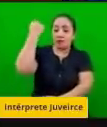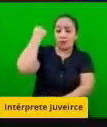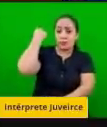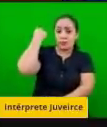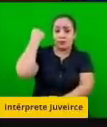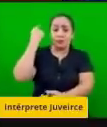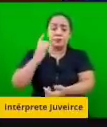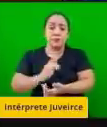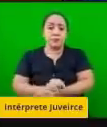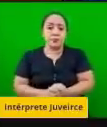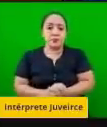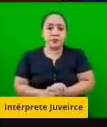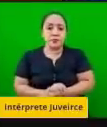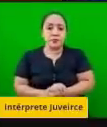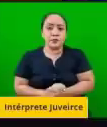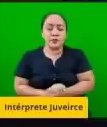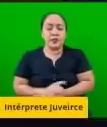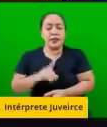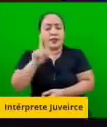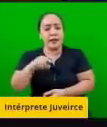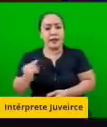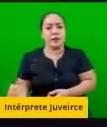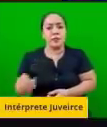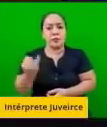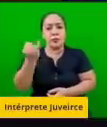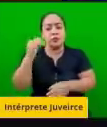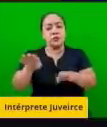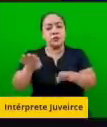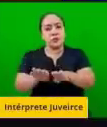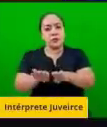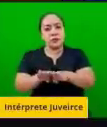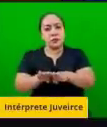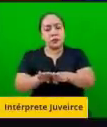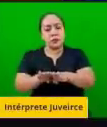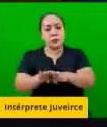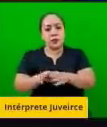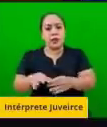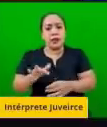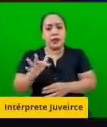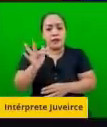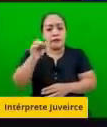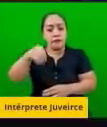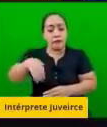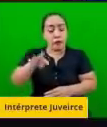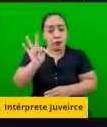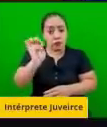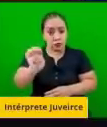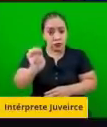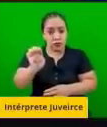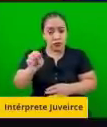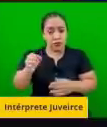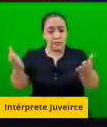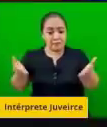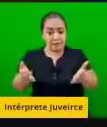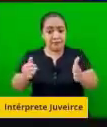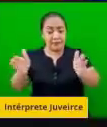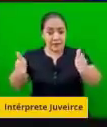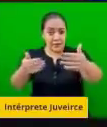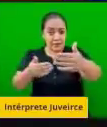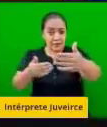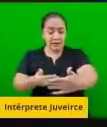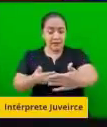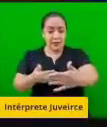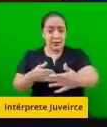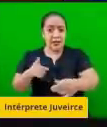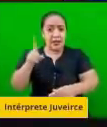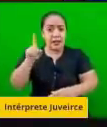Importante também ressaltar que, ao se apropriar de uma fonte em sala de aula, o professor, nós professores, melhor dizendo,